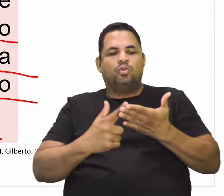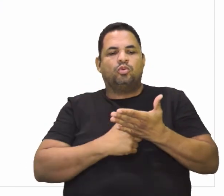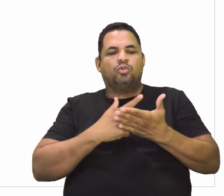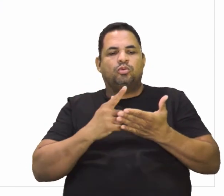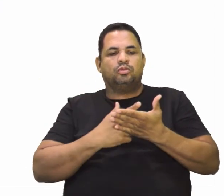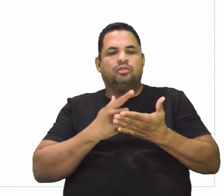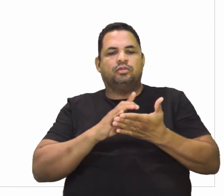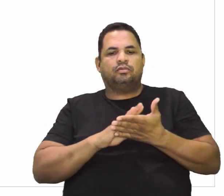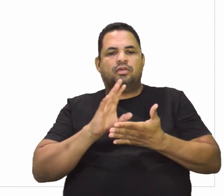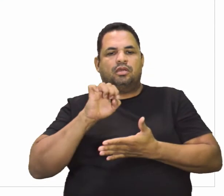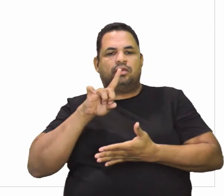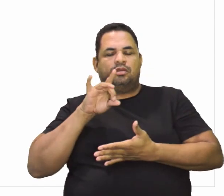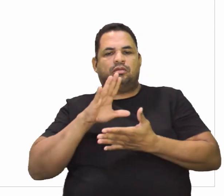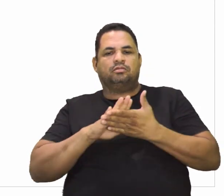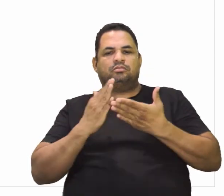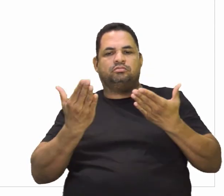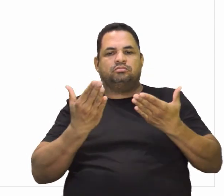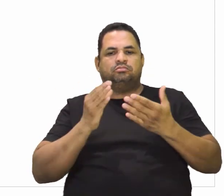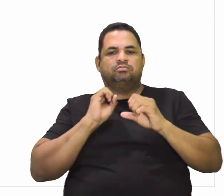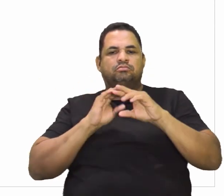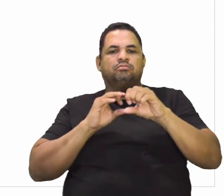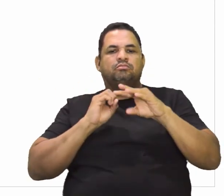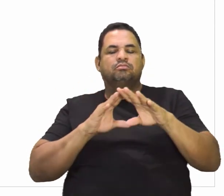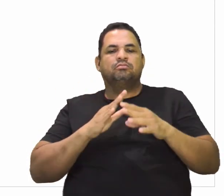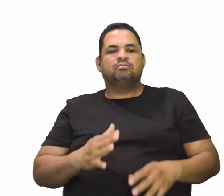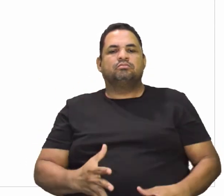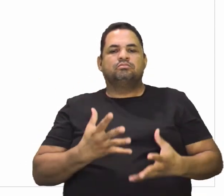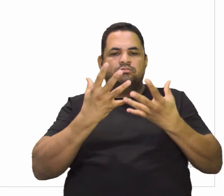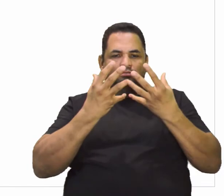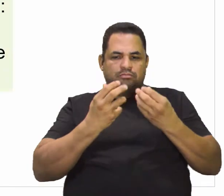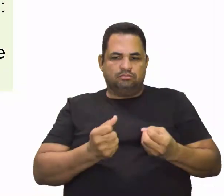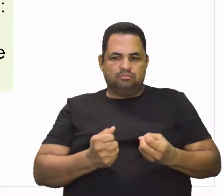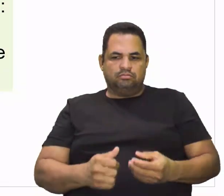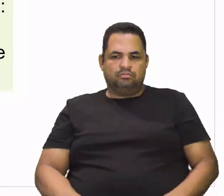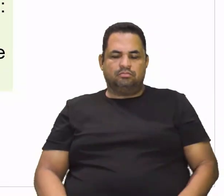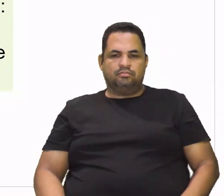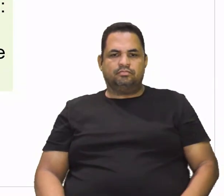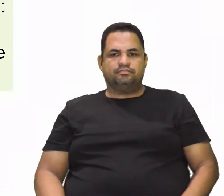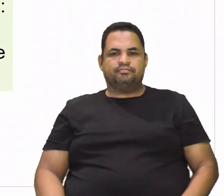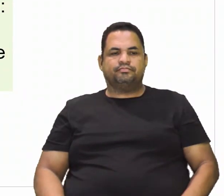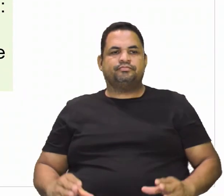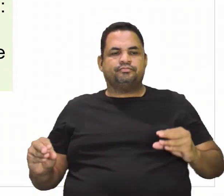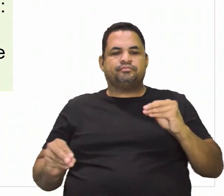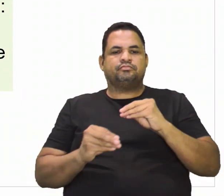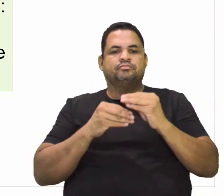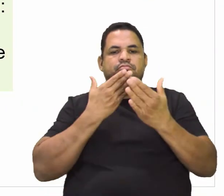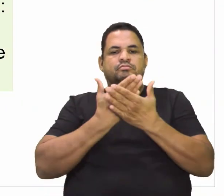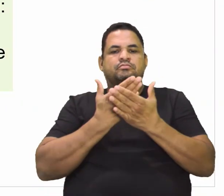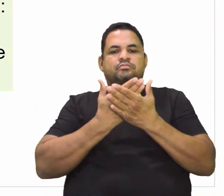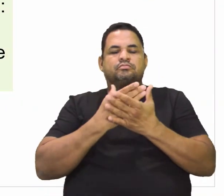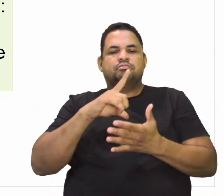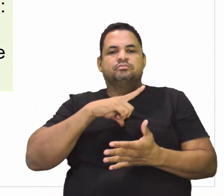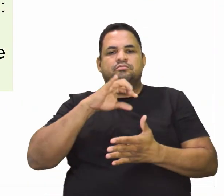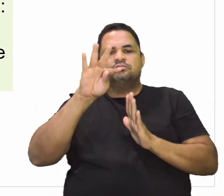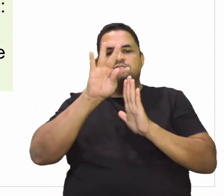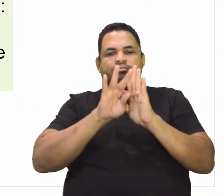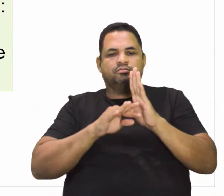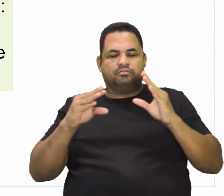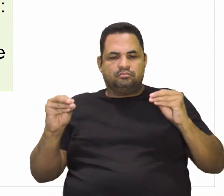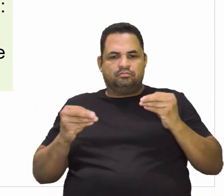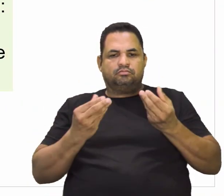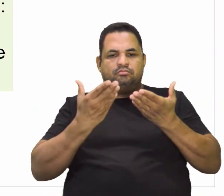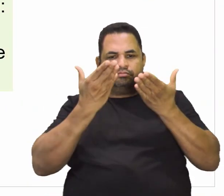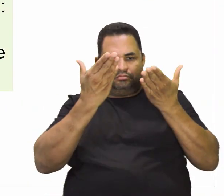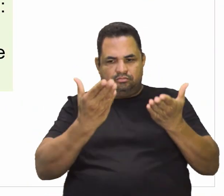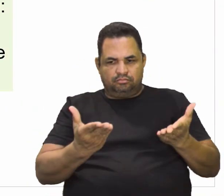fonte do ensinamento. E para completar nossa aula aí, nós temos um texto complementar que eu deixo